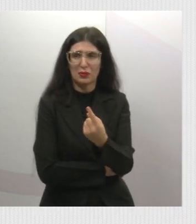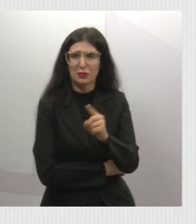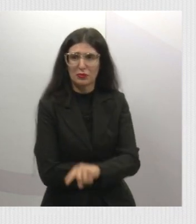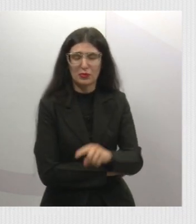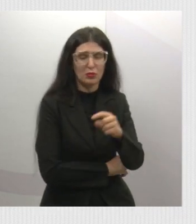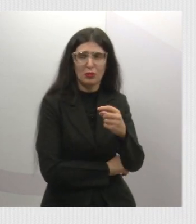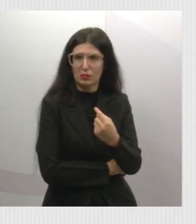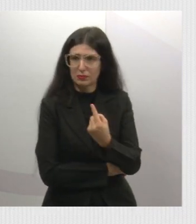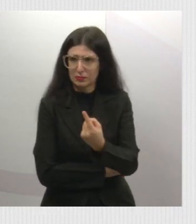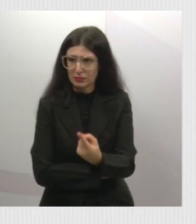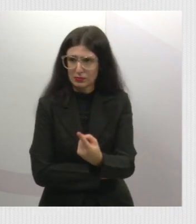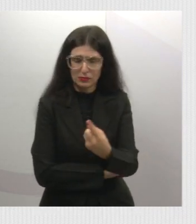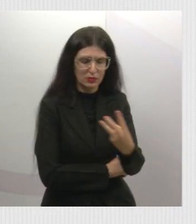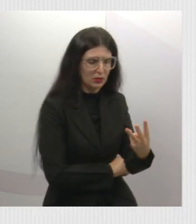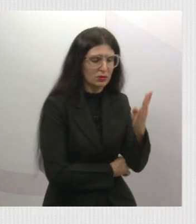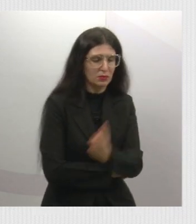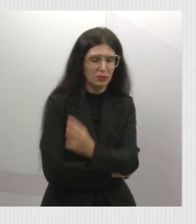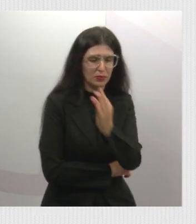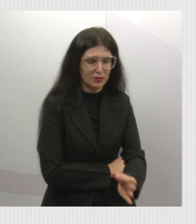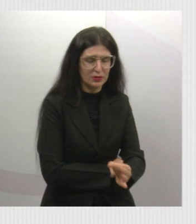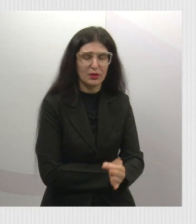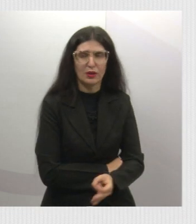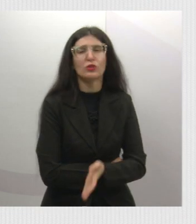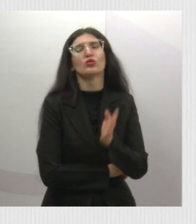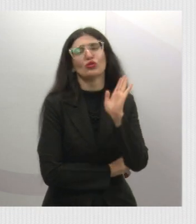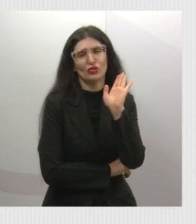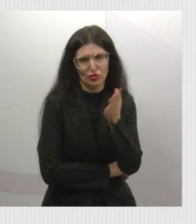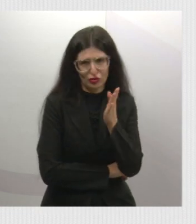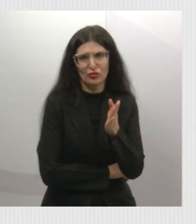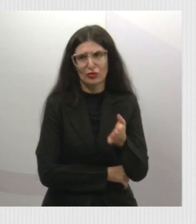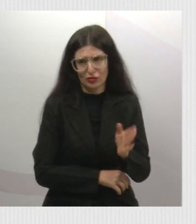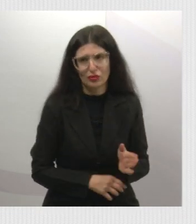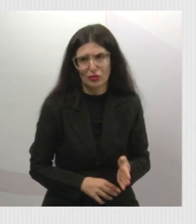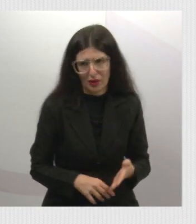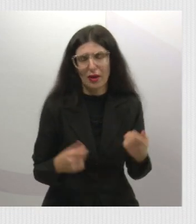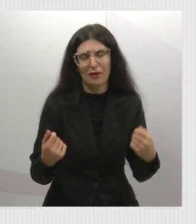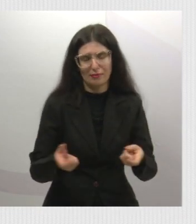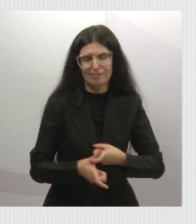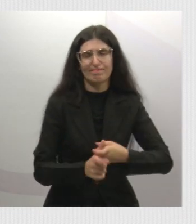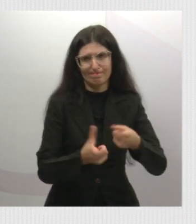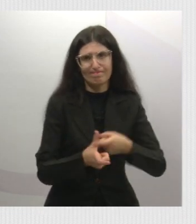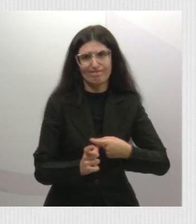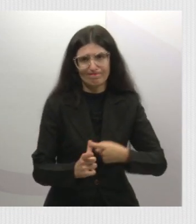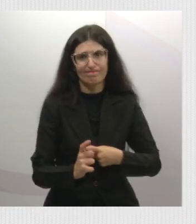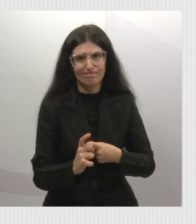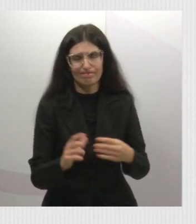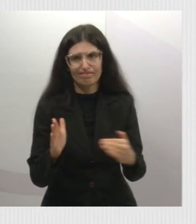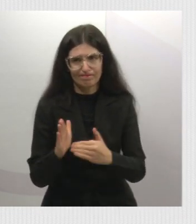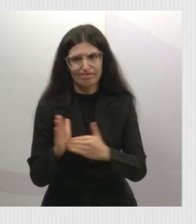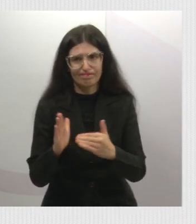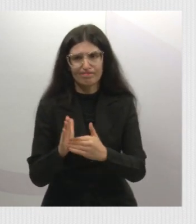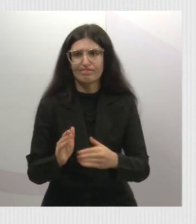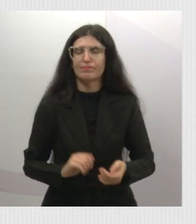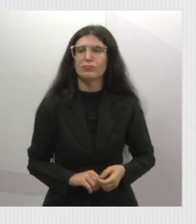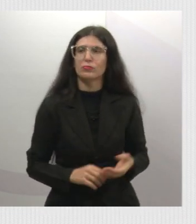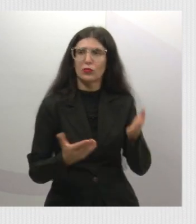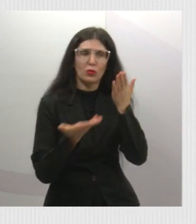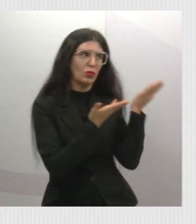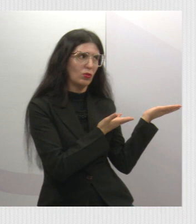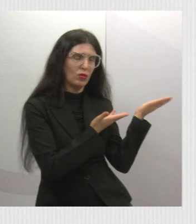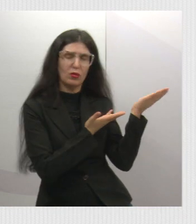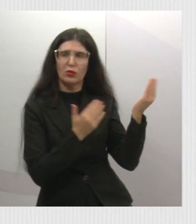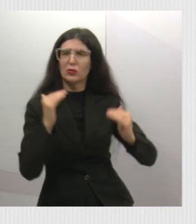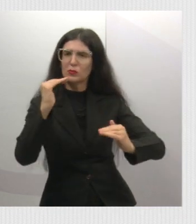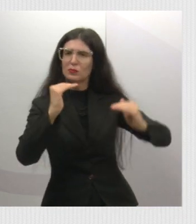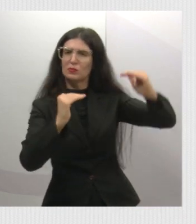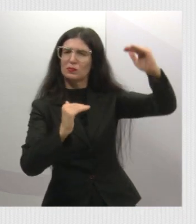41,13% deste total. Vocês podem verificar aqui do lado, tem um gráfico sobre a evolução da dívida, que